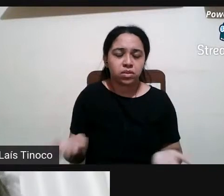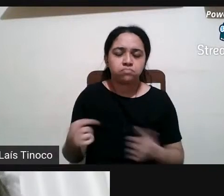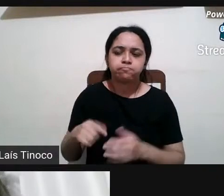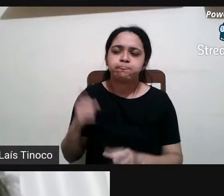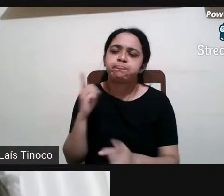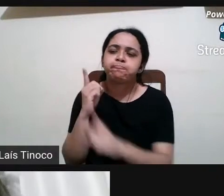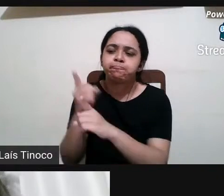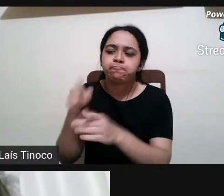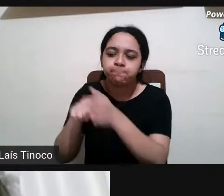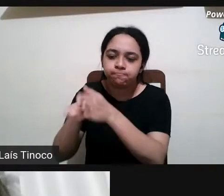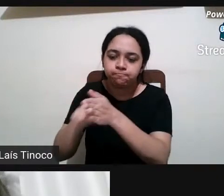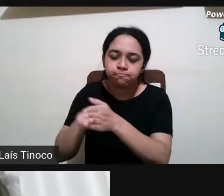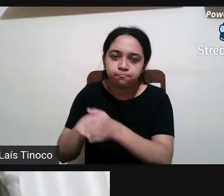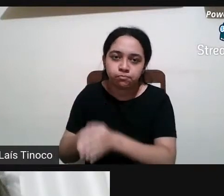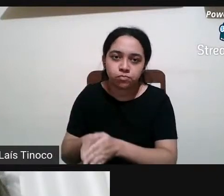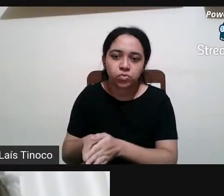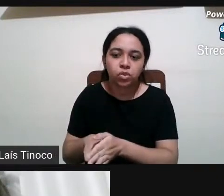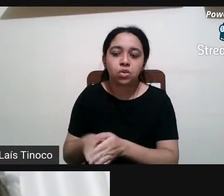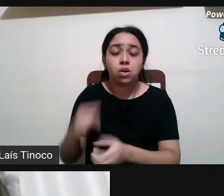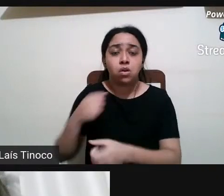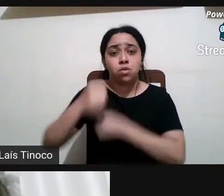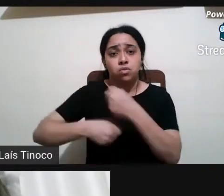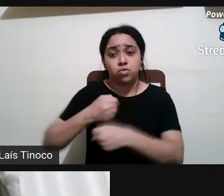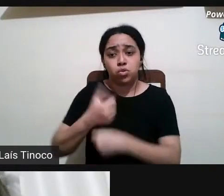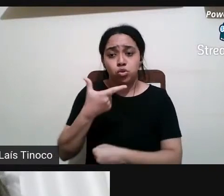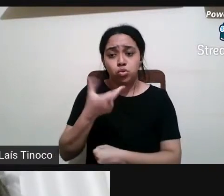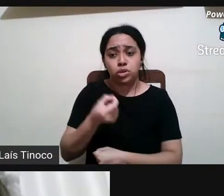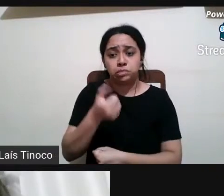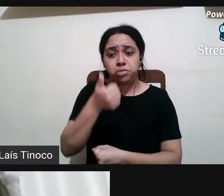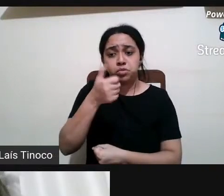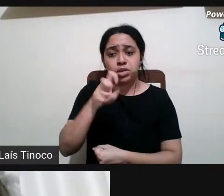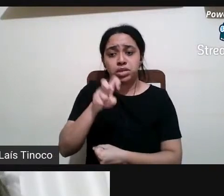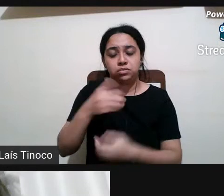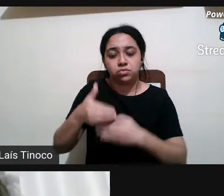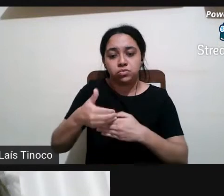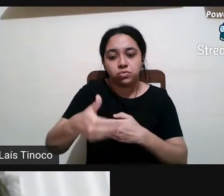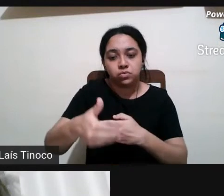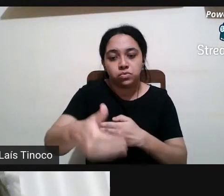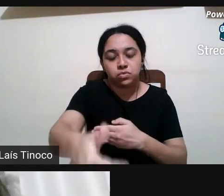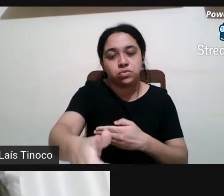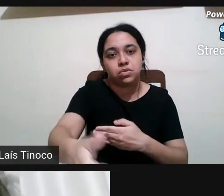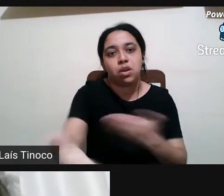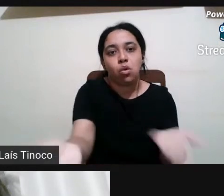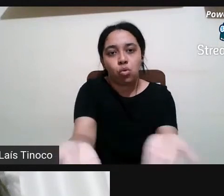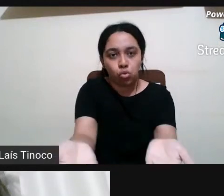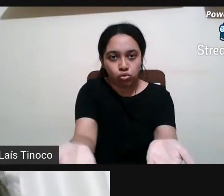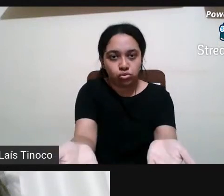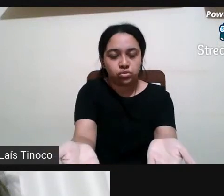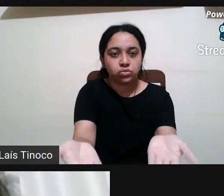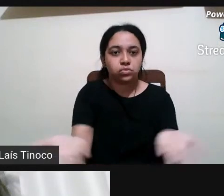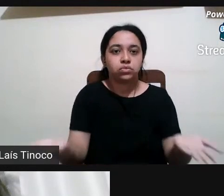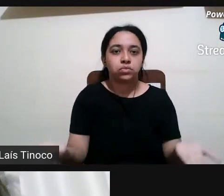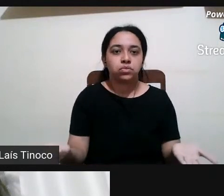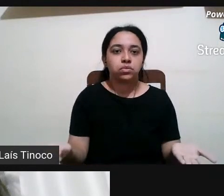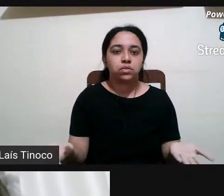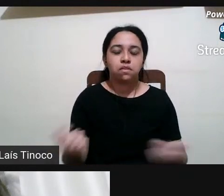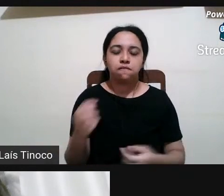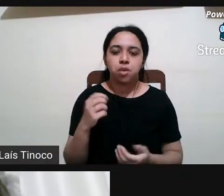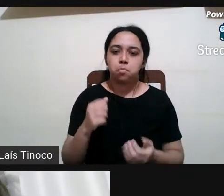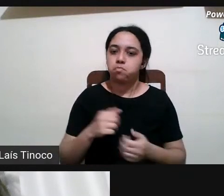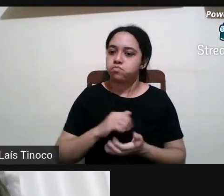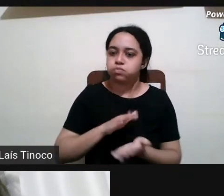realmente é 2015, 2016 para cá. Então é uma linha que você vê esse boom de